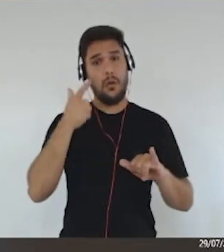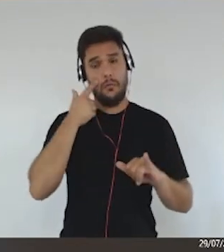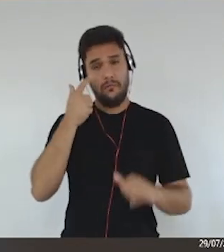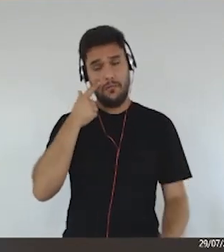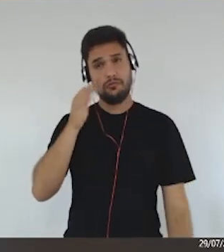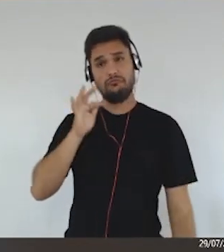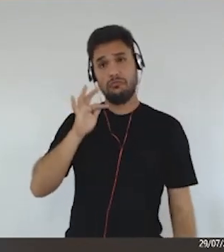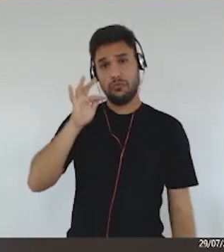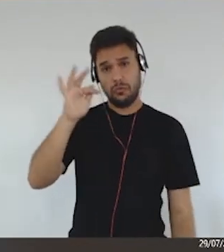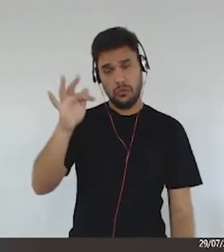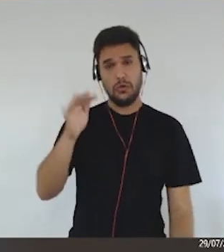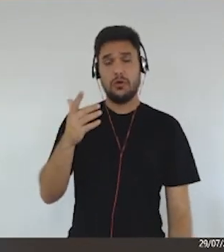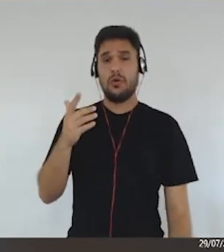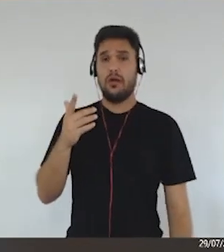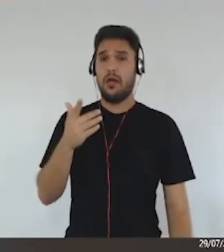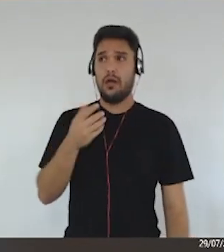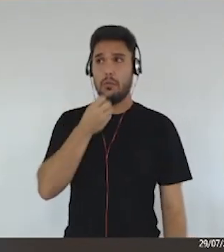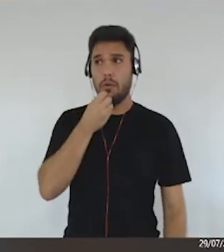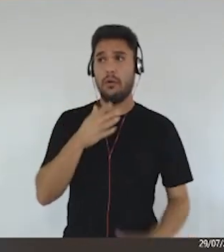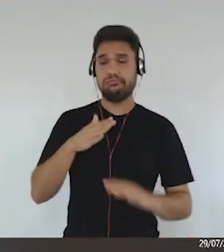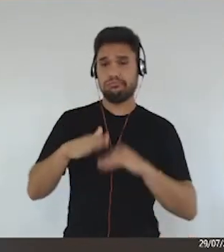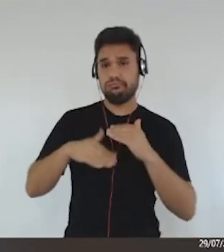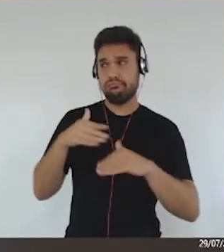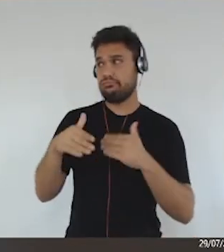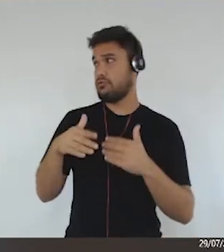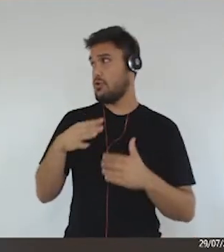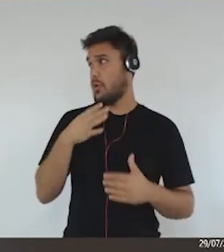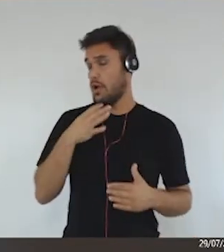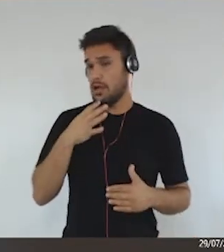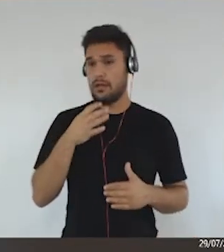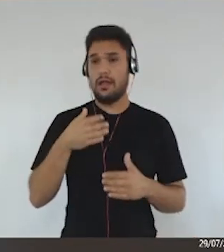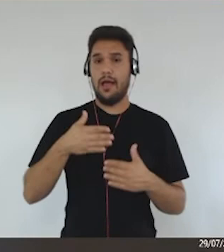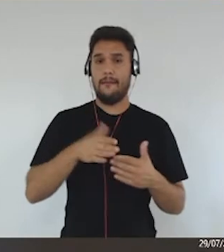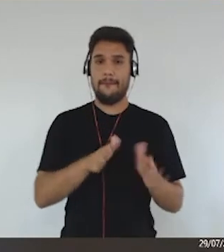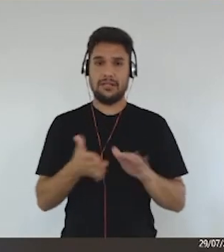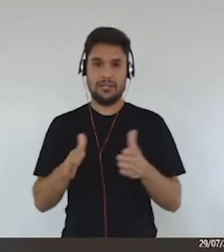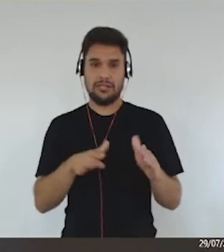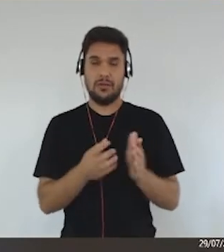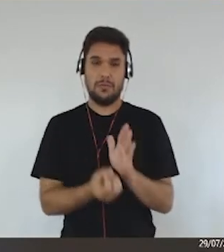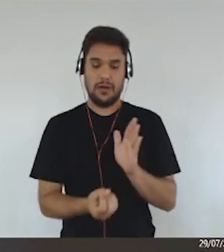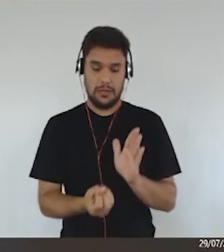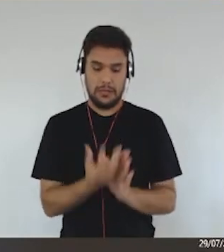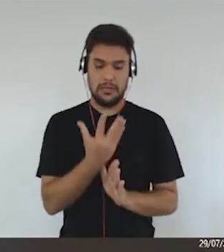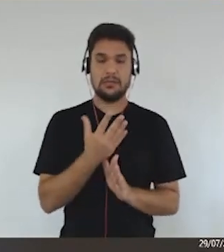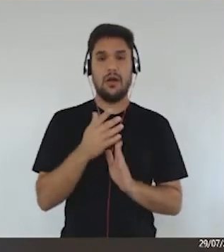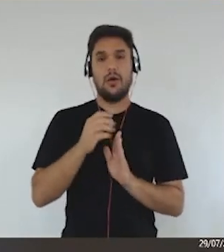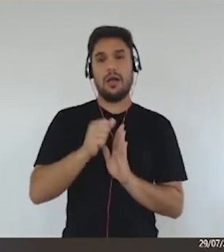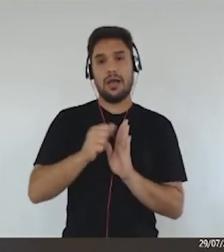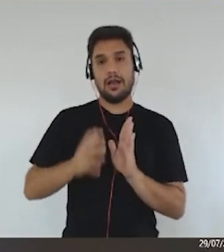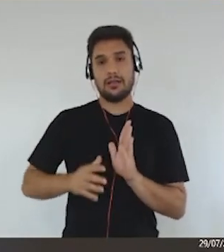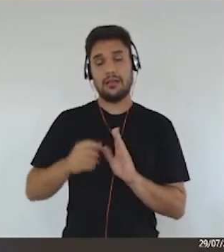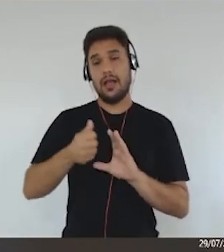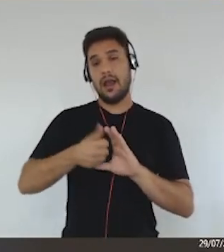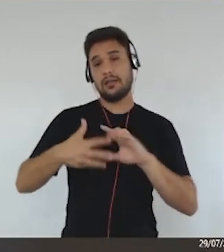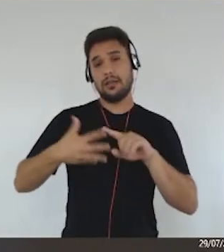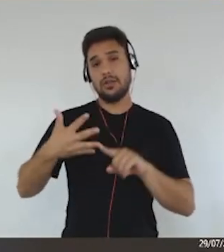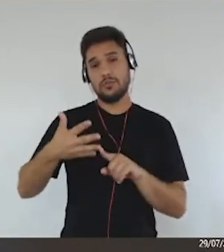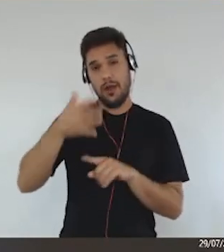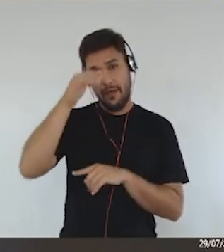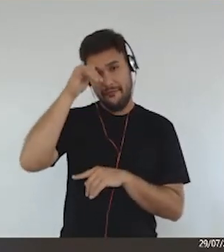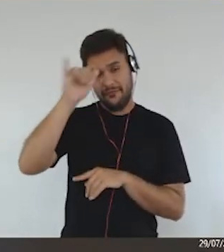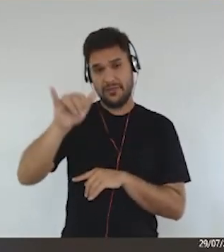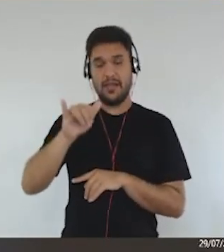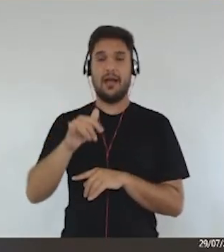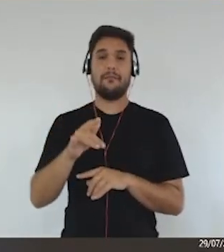promissor dos conhecimentos da mediação para a construção desses aspectos de prevenção e